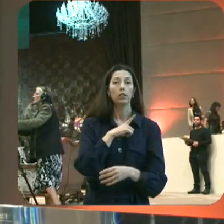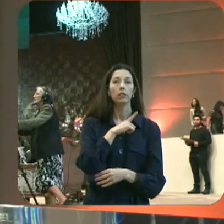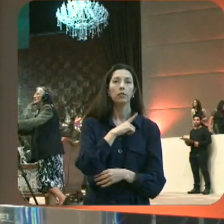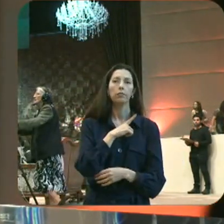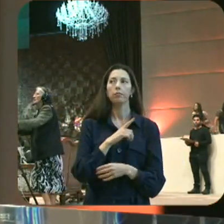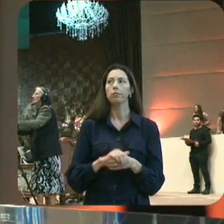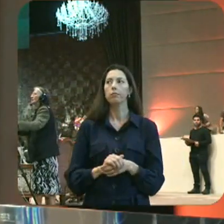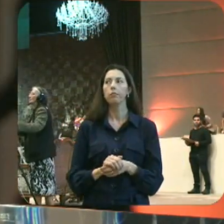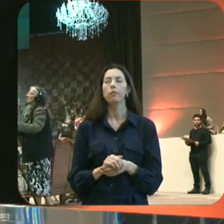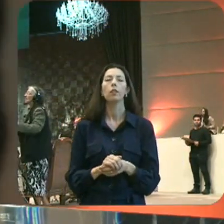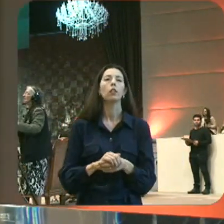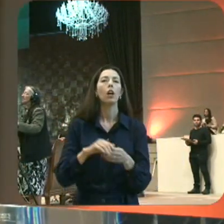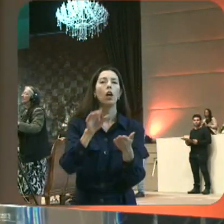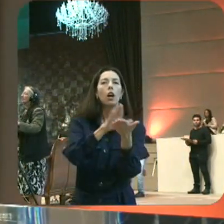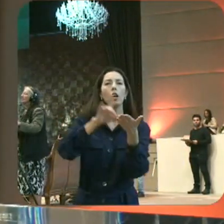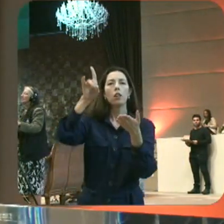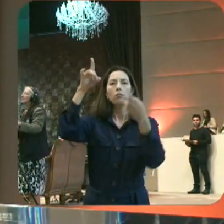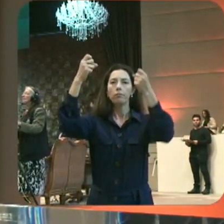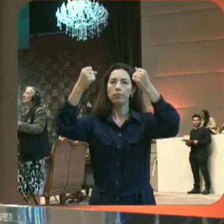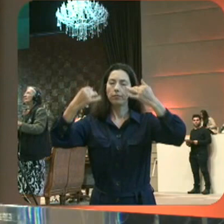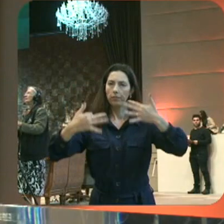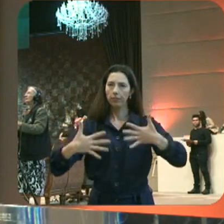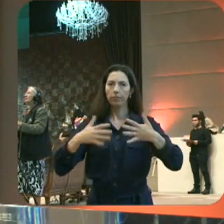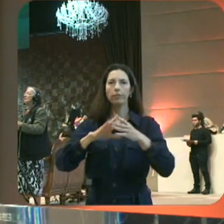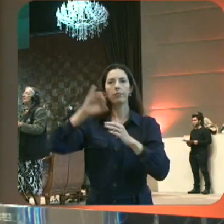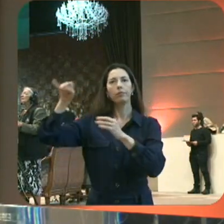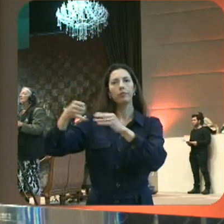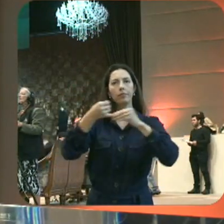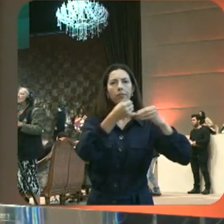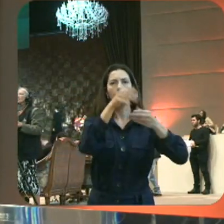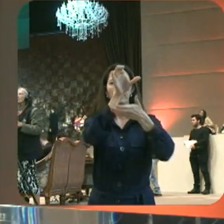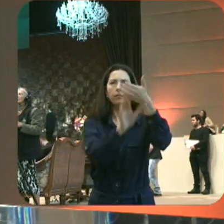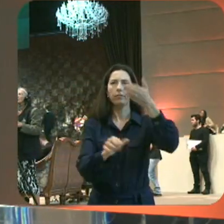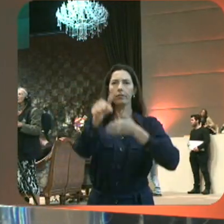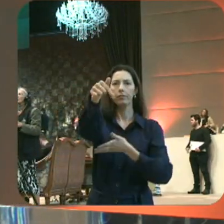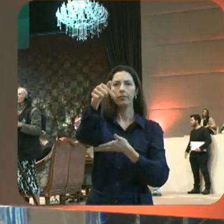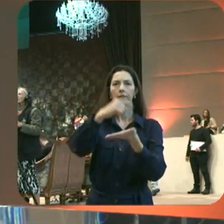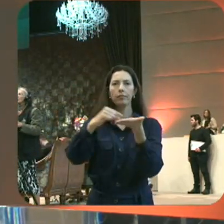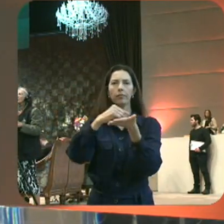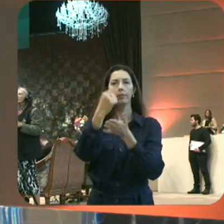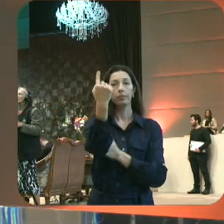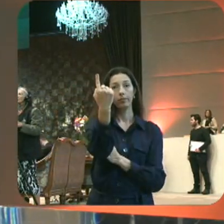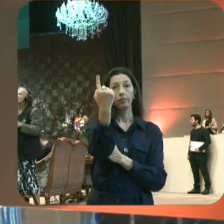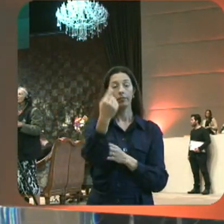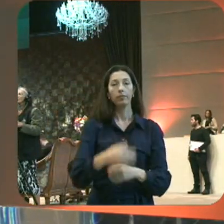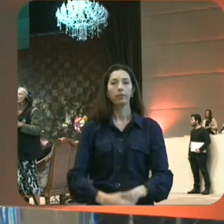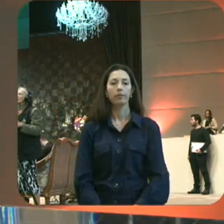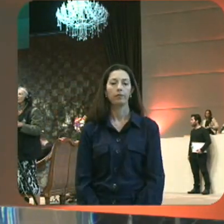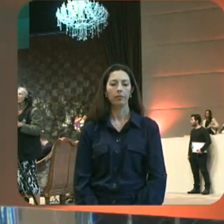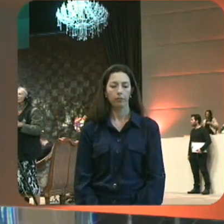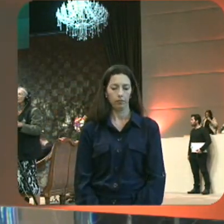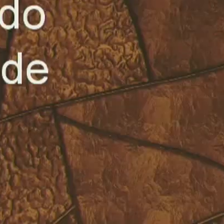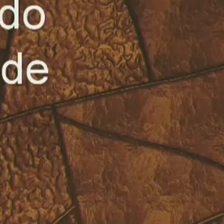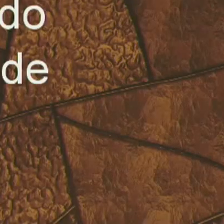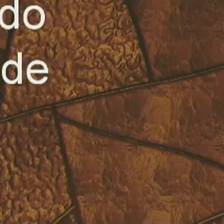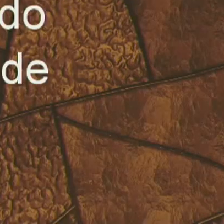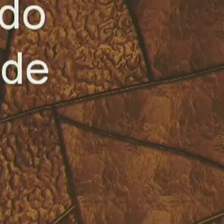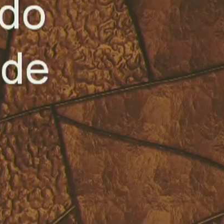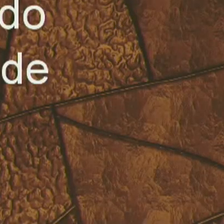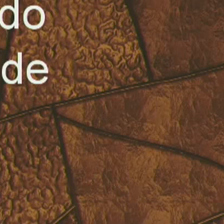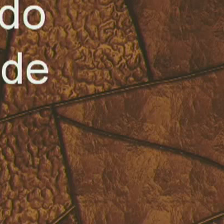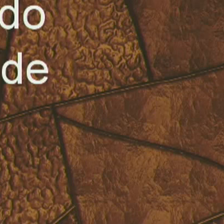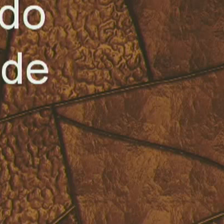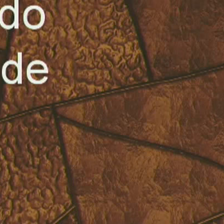estudando. A palavra do Senhor diz assim, Josué 7, capítulo 1: Mas os filhos de